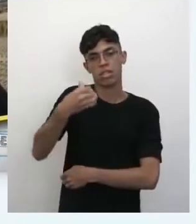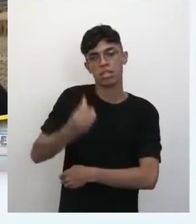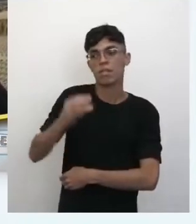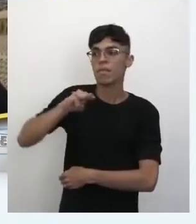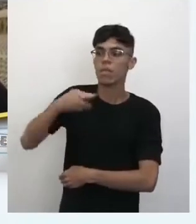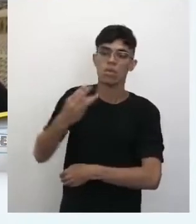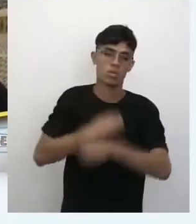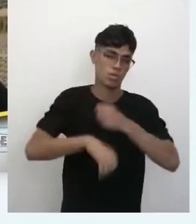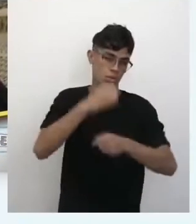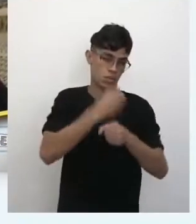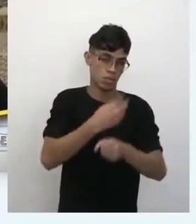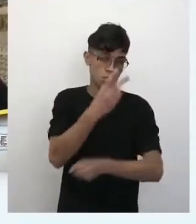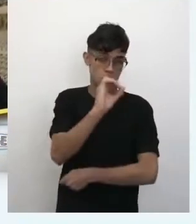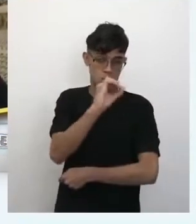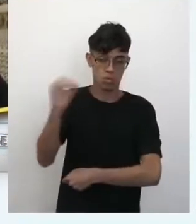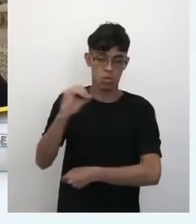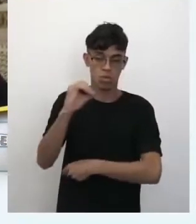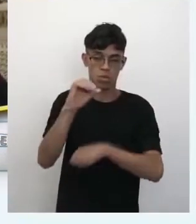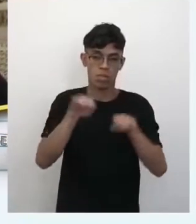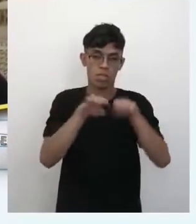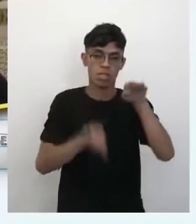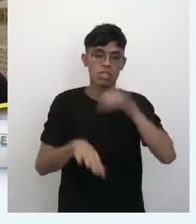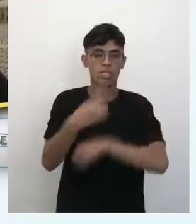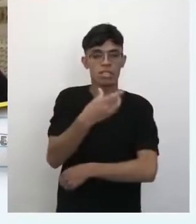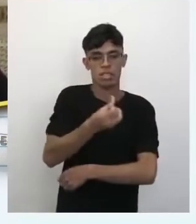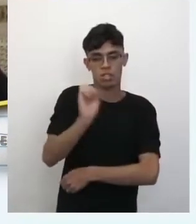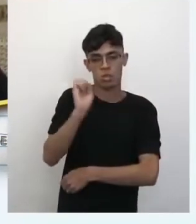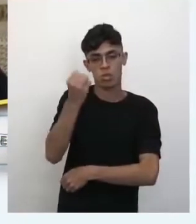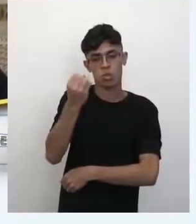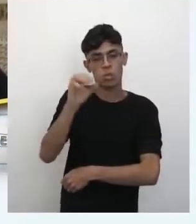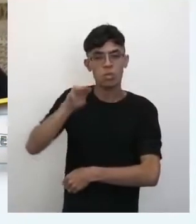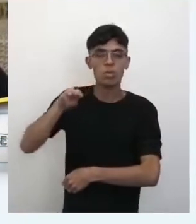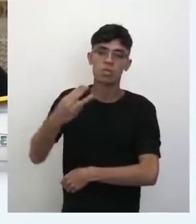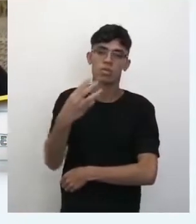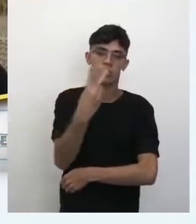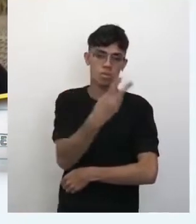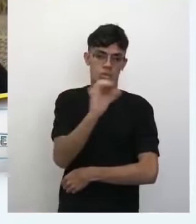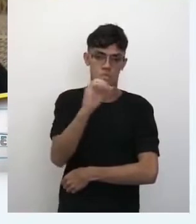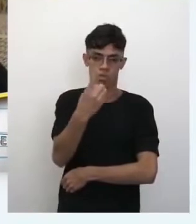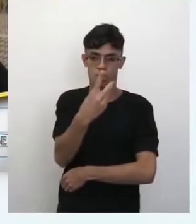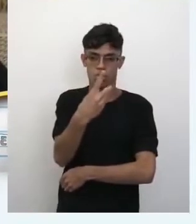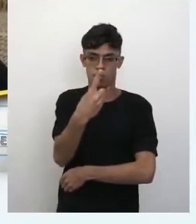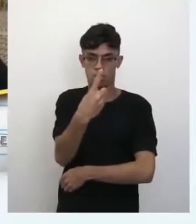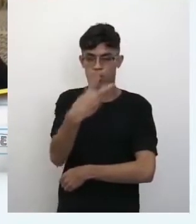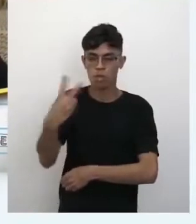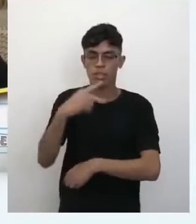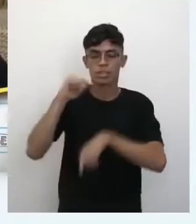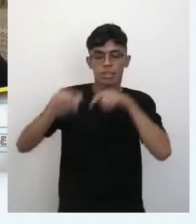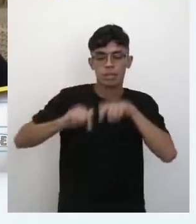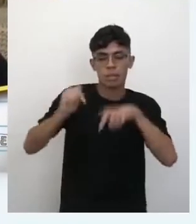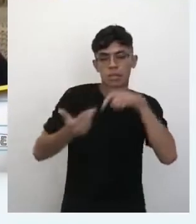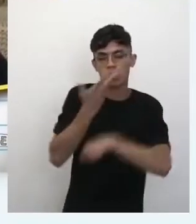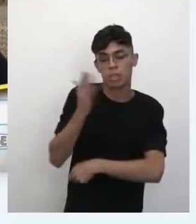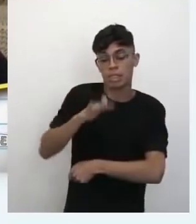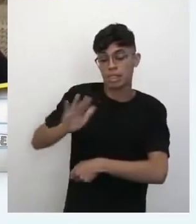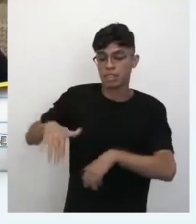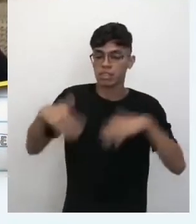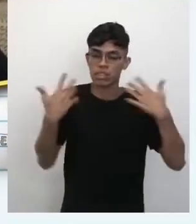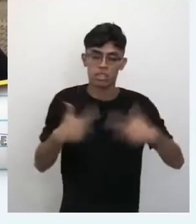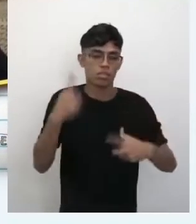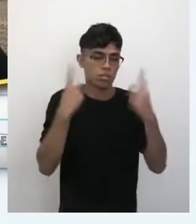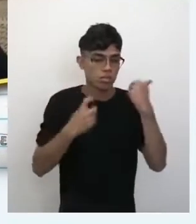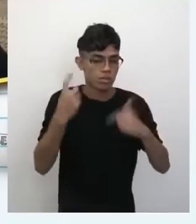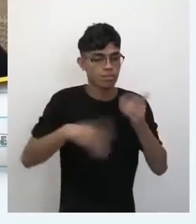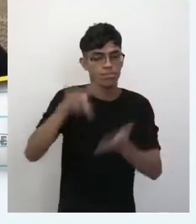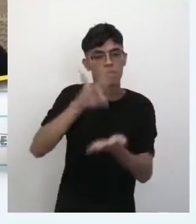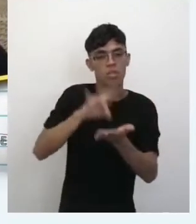em 2000 para 168 milhões em 2012, o trabalho infantil continua sendo uma preocupação séria. Mais da metade